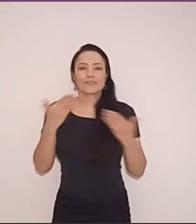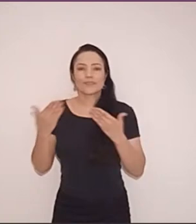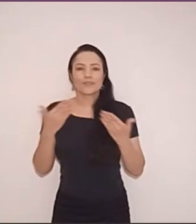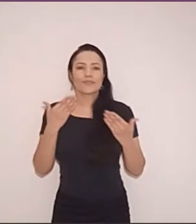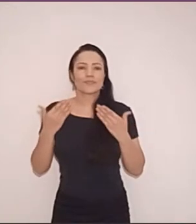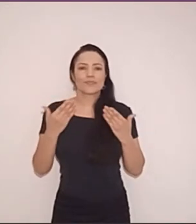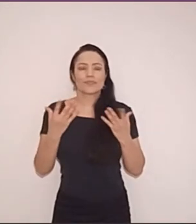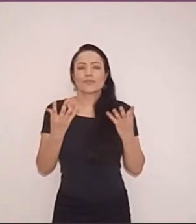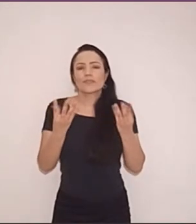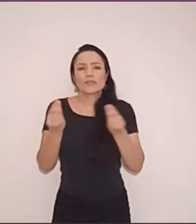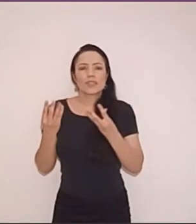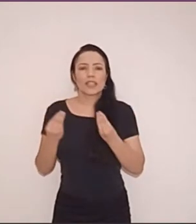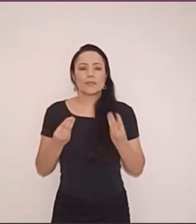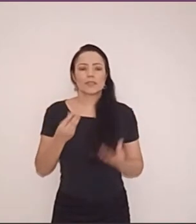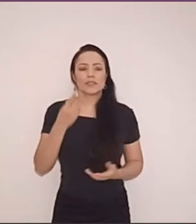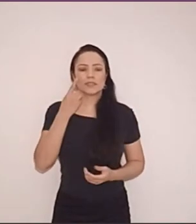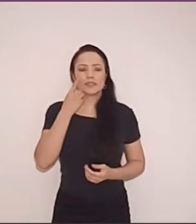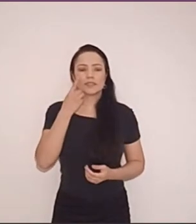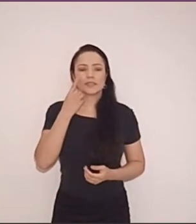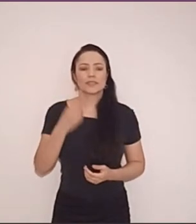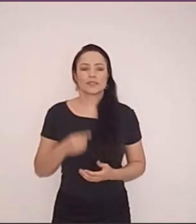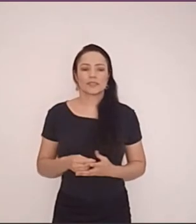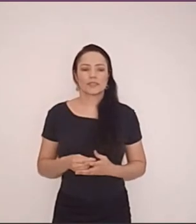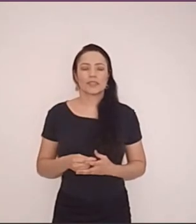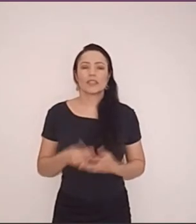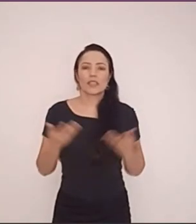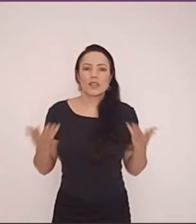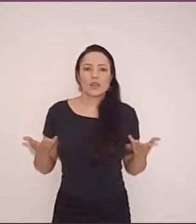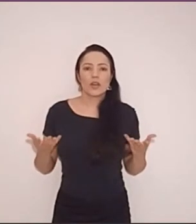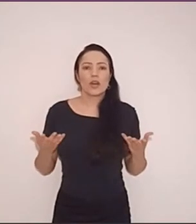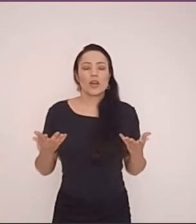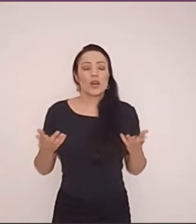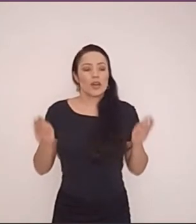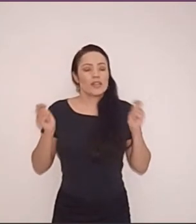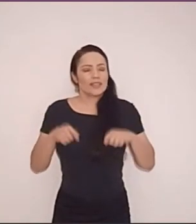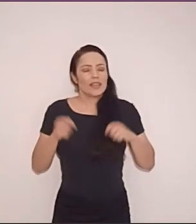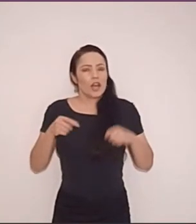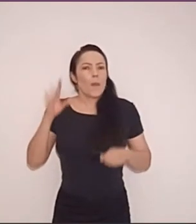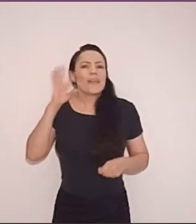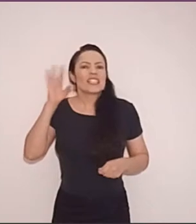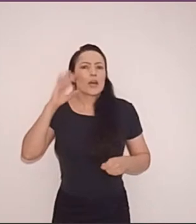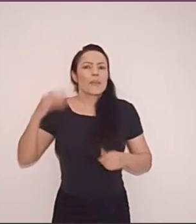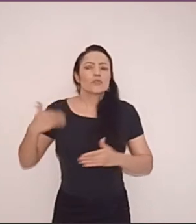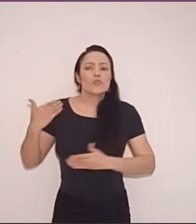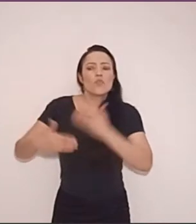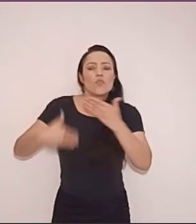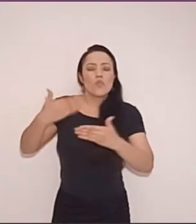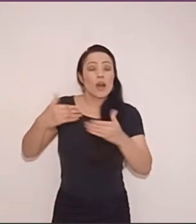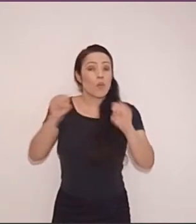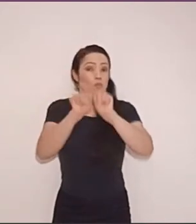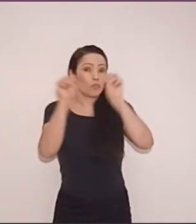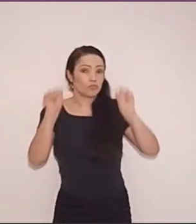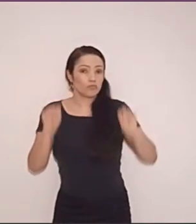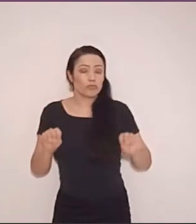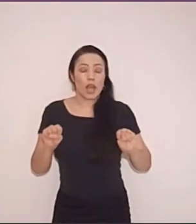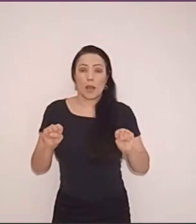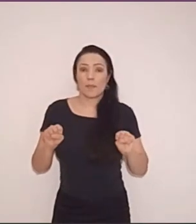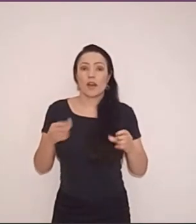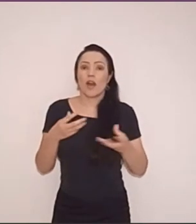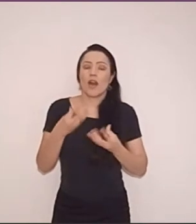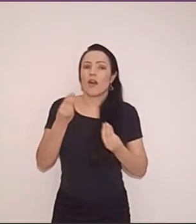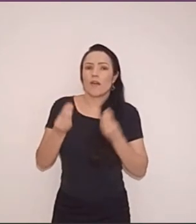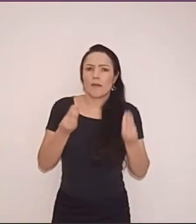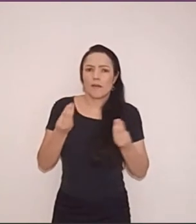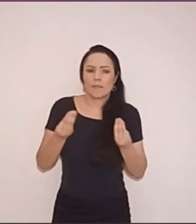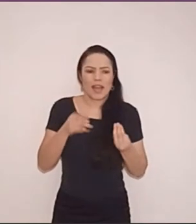sobre confluência e influência sobre o pensamento orgânico e sistêmico que eu acho que ele vai passar um